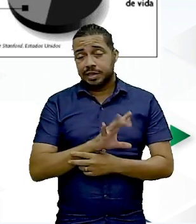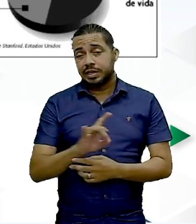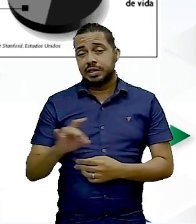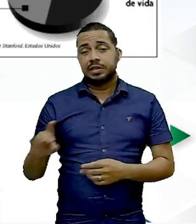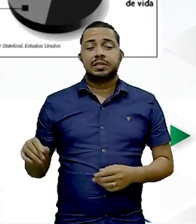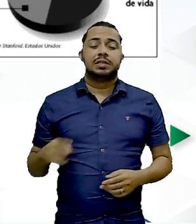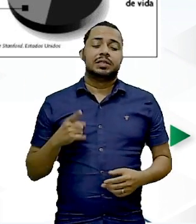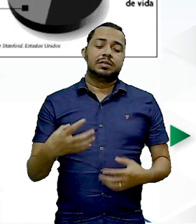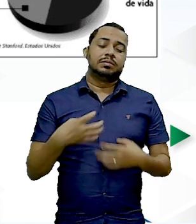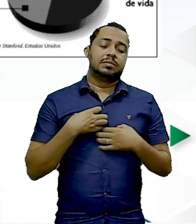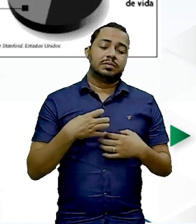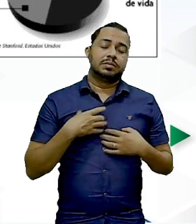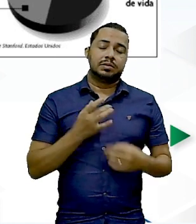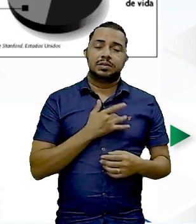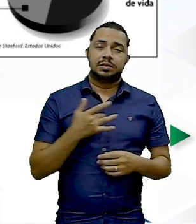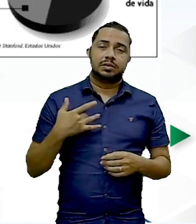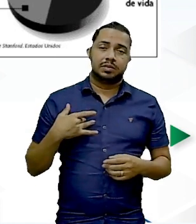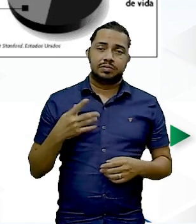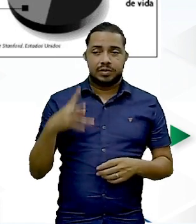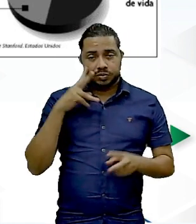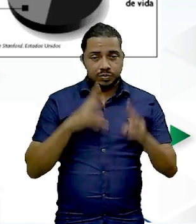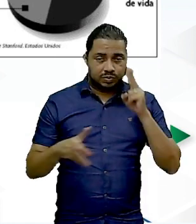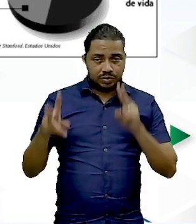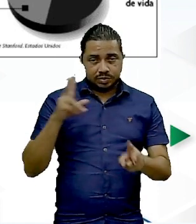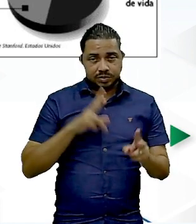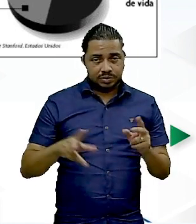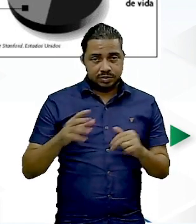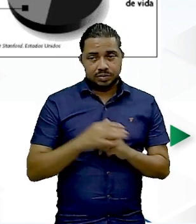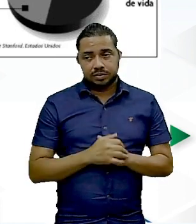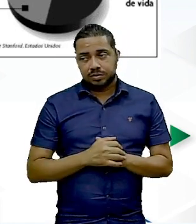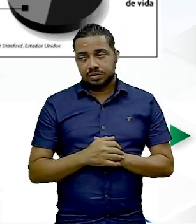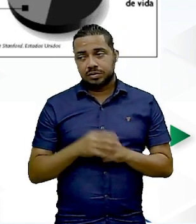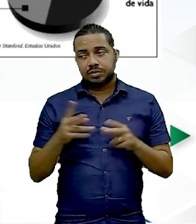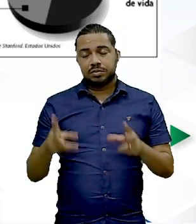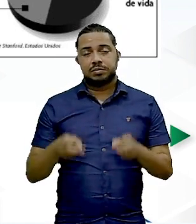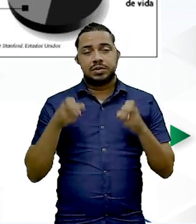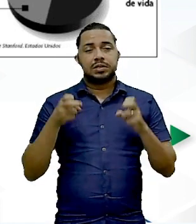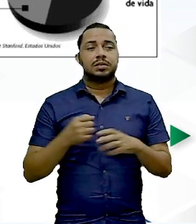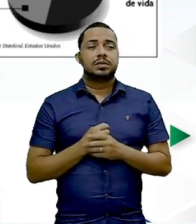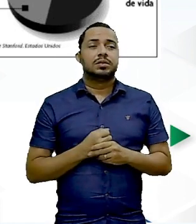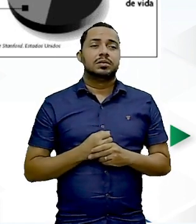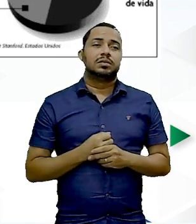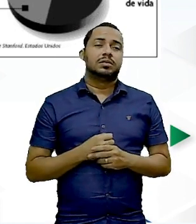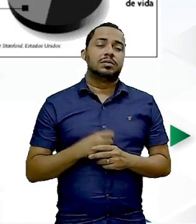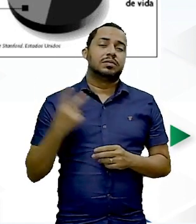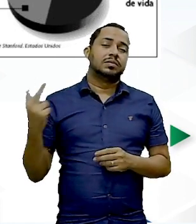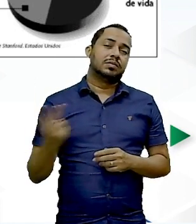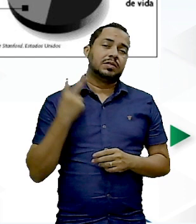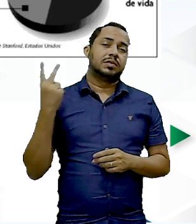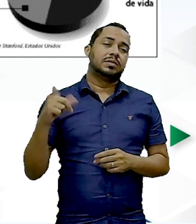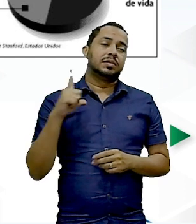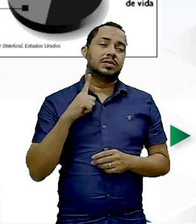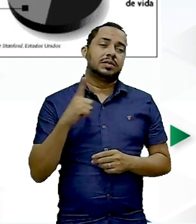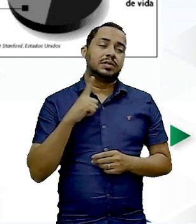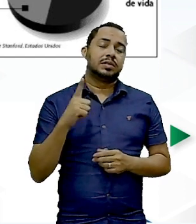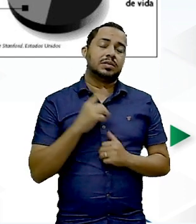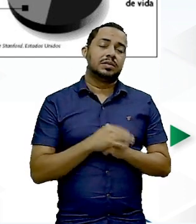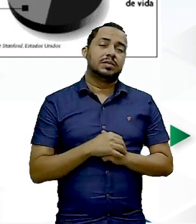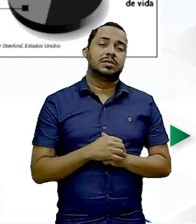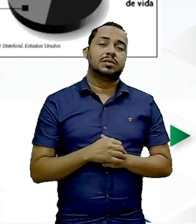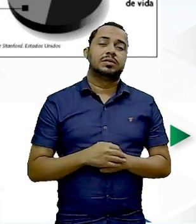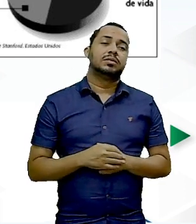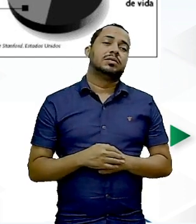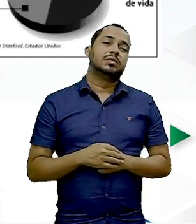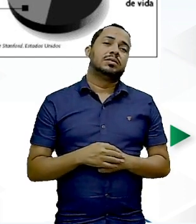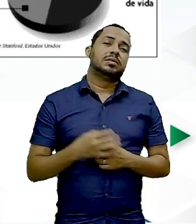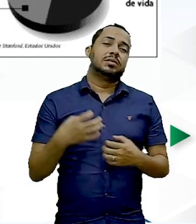desses hábitos saudáveis. Só que você olhando, veja, olha, observa a média, observa o valor que eu tenho. É claro que no